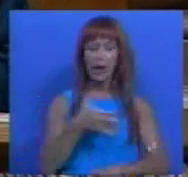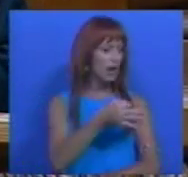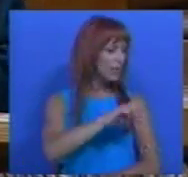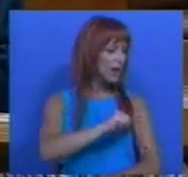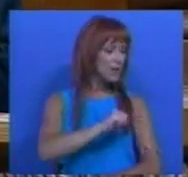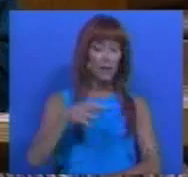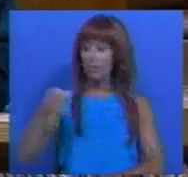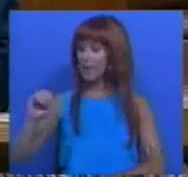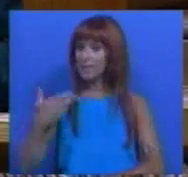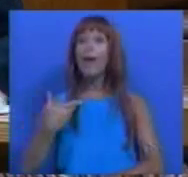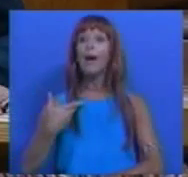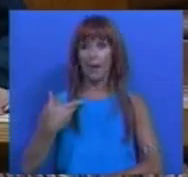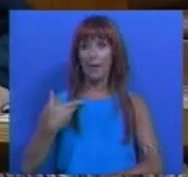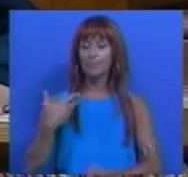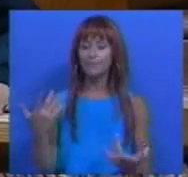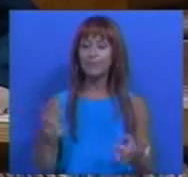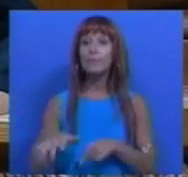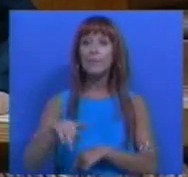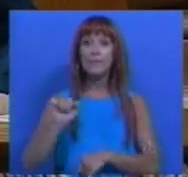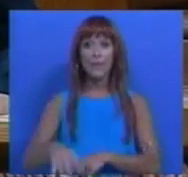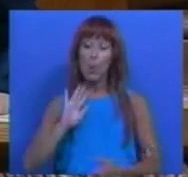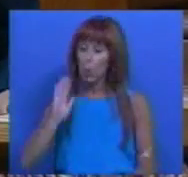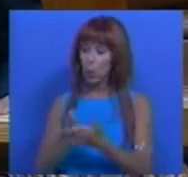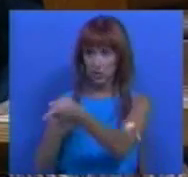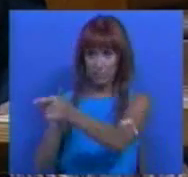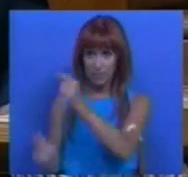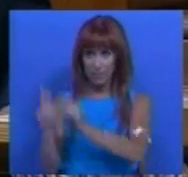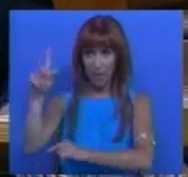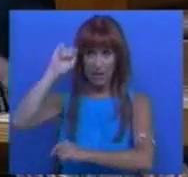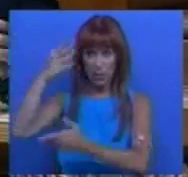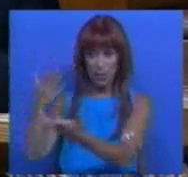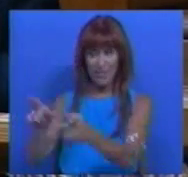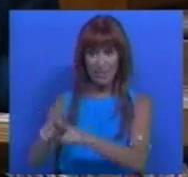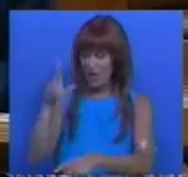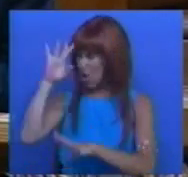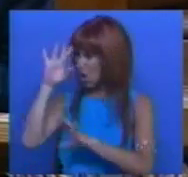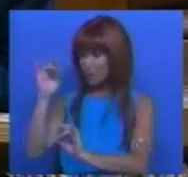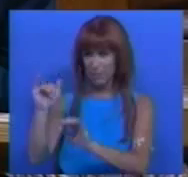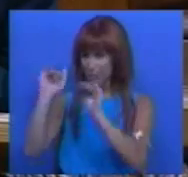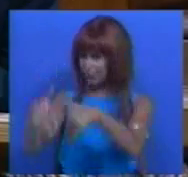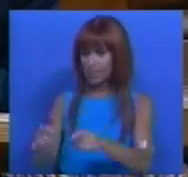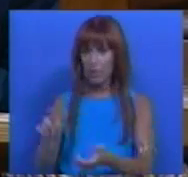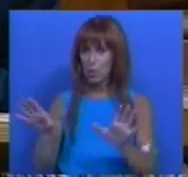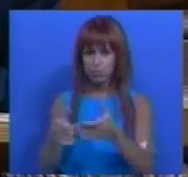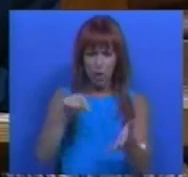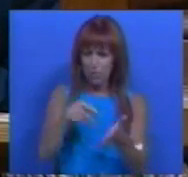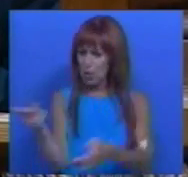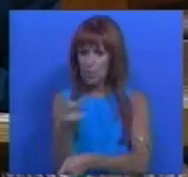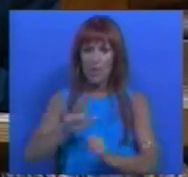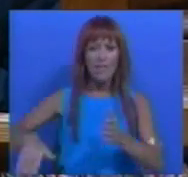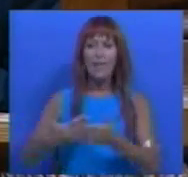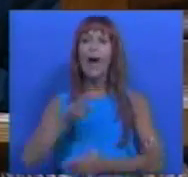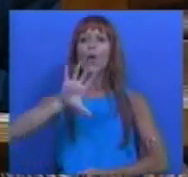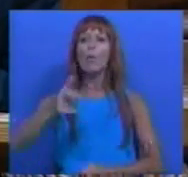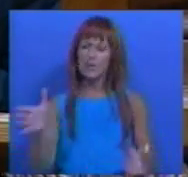Partido Socialista e o PSD, onde este último aumentou a crise. Esta obsessão recessiva do Bloco Central conduzirá